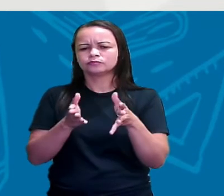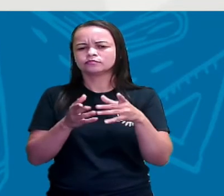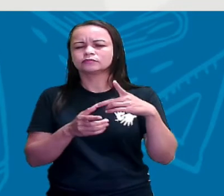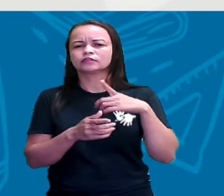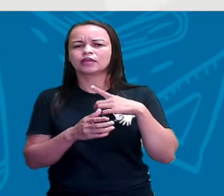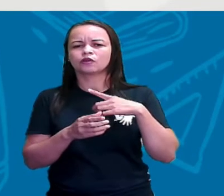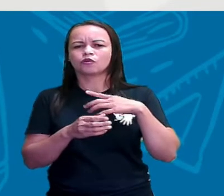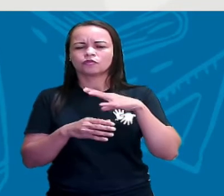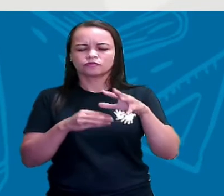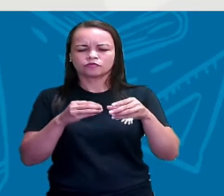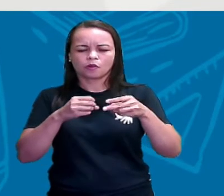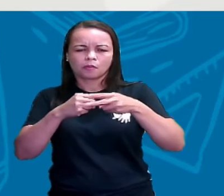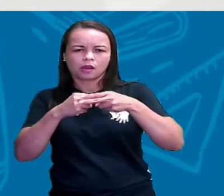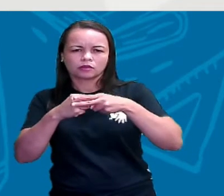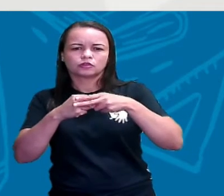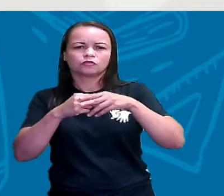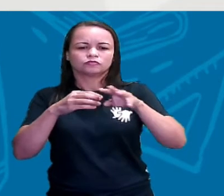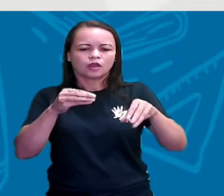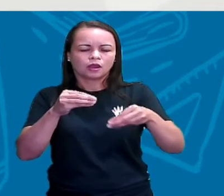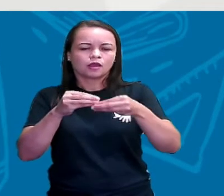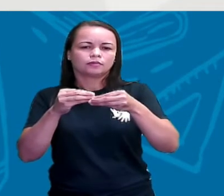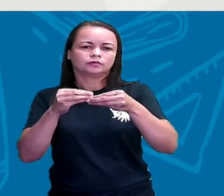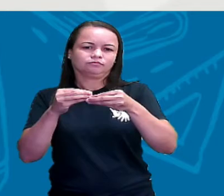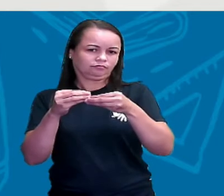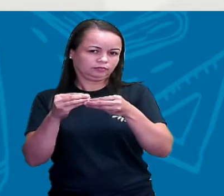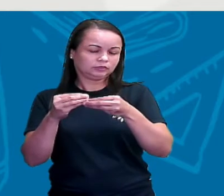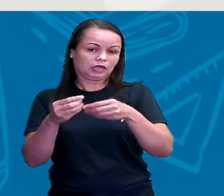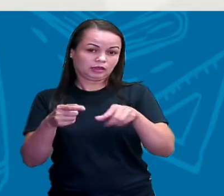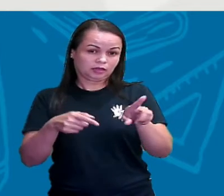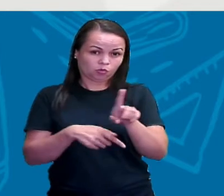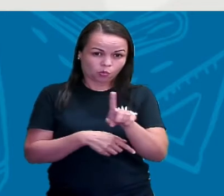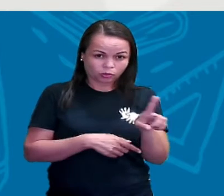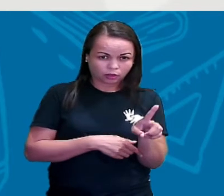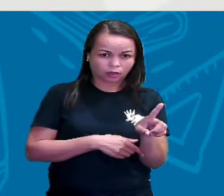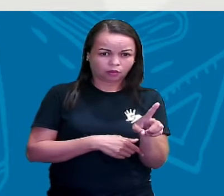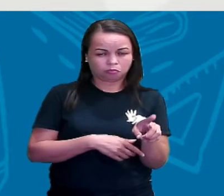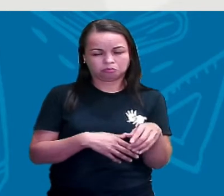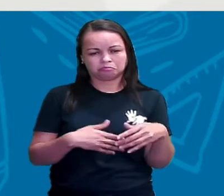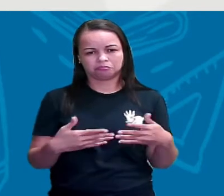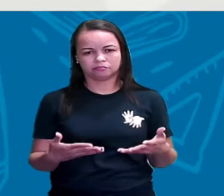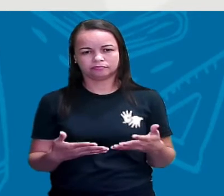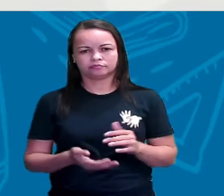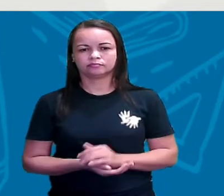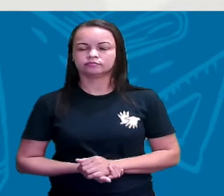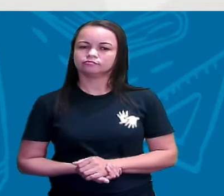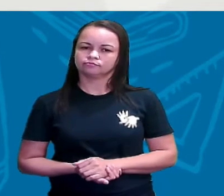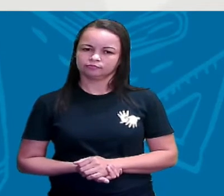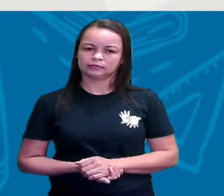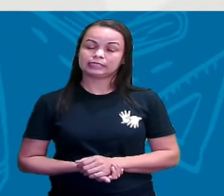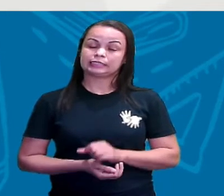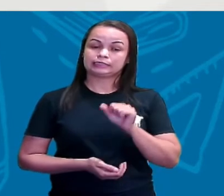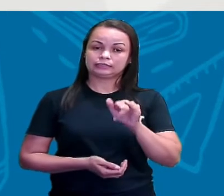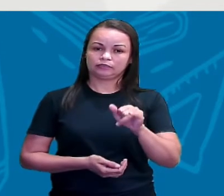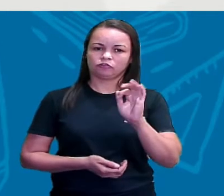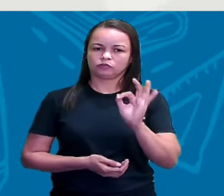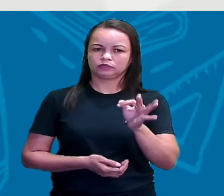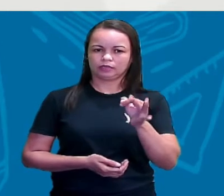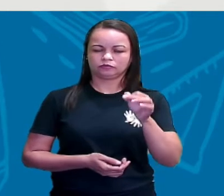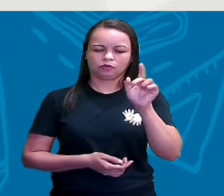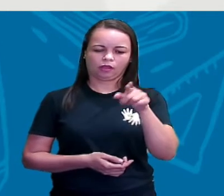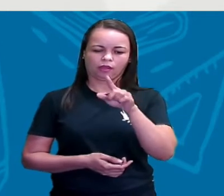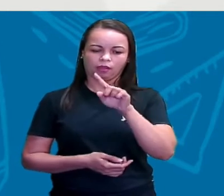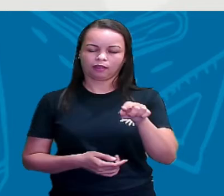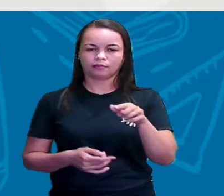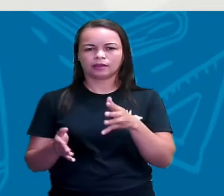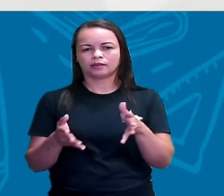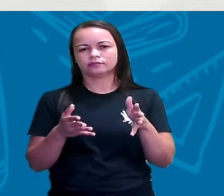com a formação de presente, mas com auxiliar negativo? Se for certo, vocês marcam. E a letra